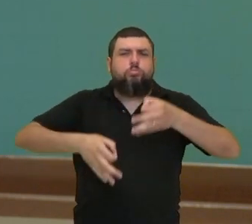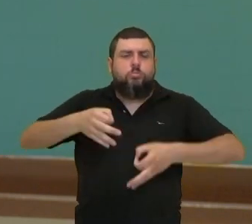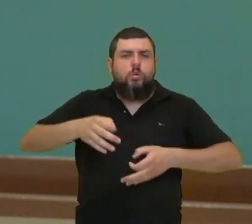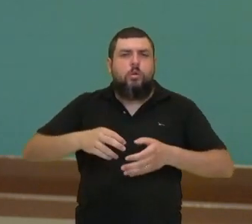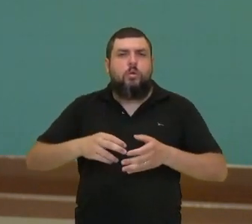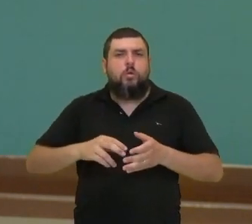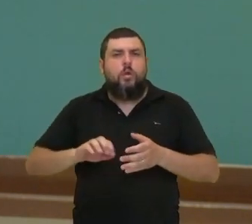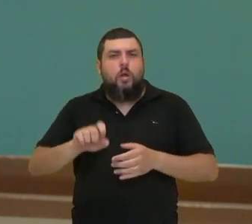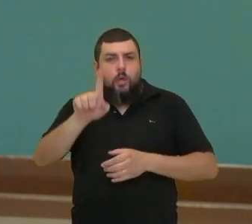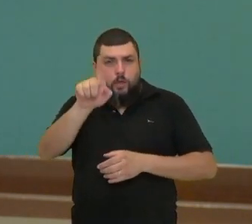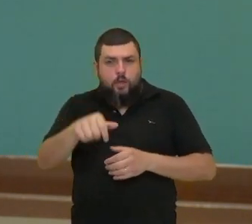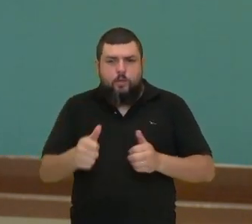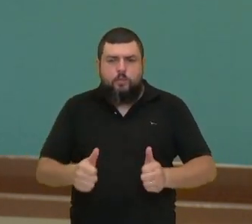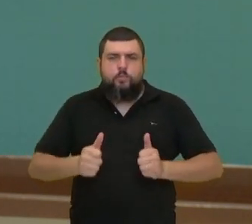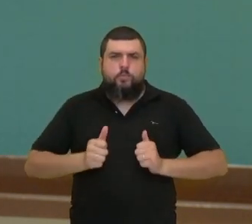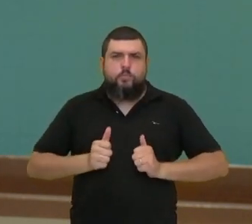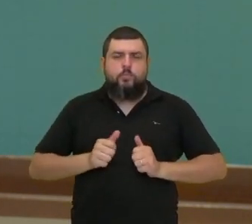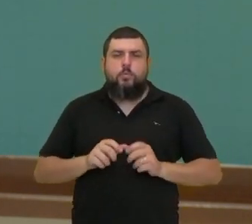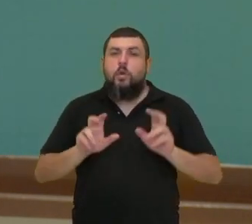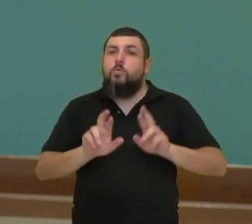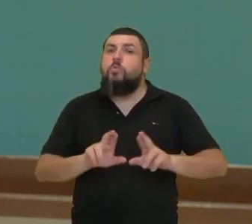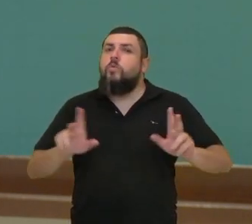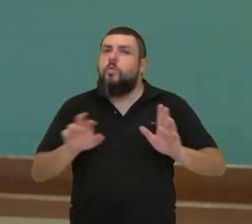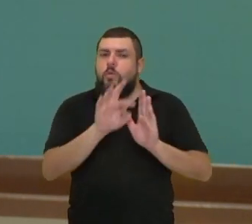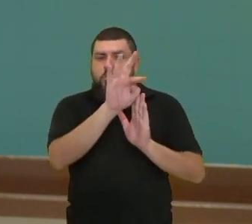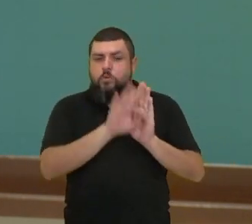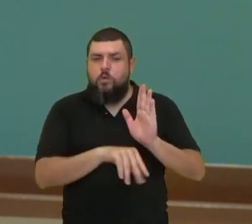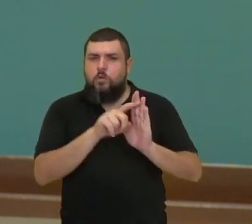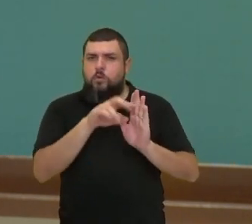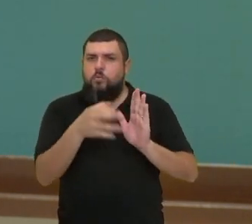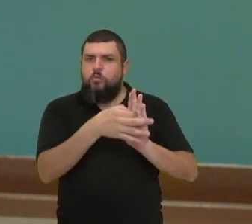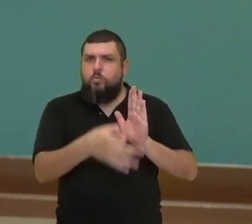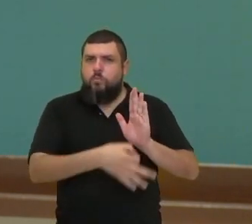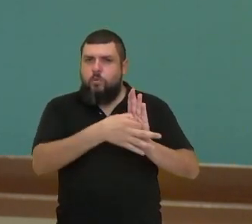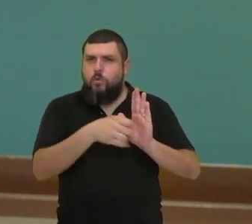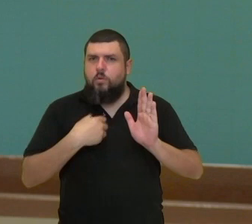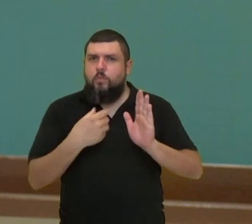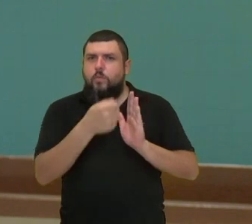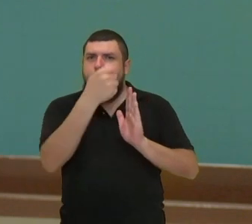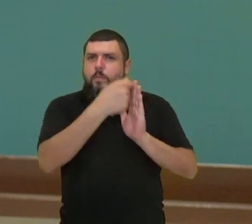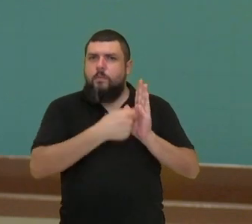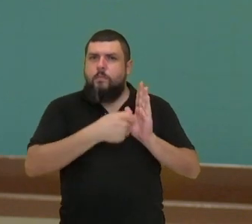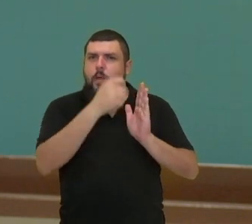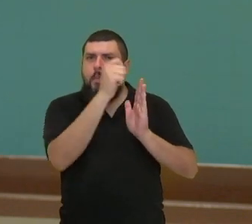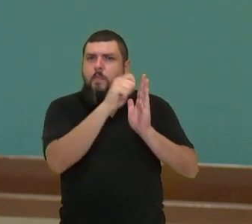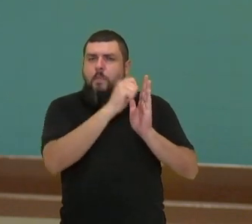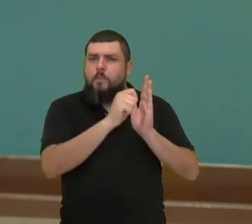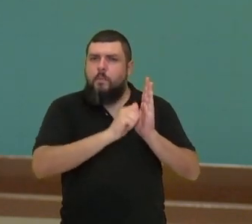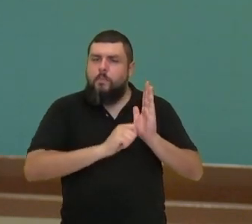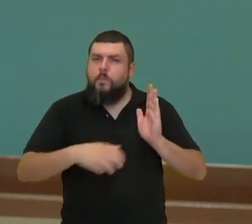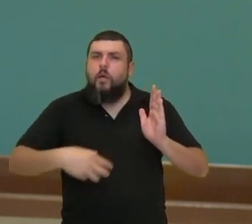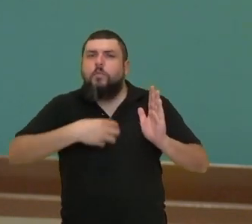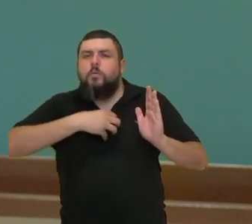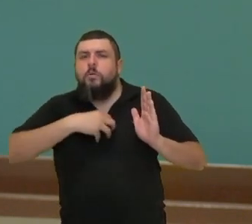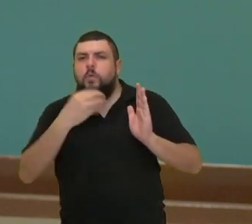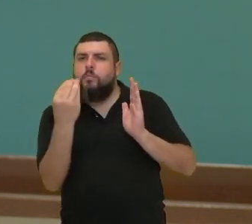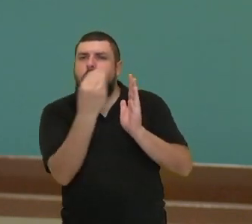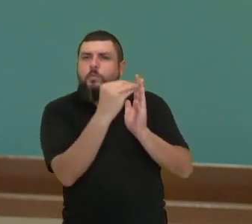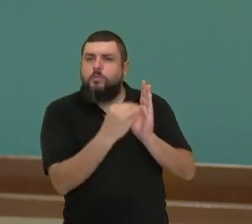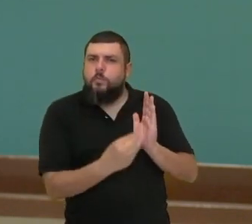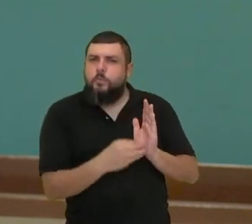impessoal, diferente de um texto pessoal, onde eu coloco ali a minha opinião, até o meu sentimento em relação